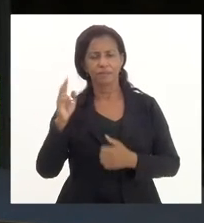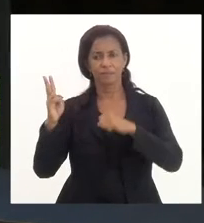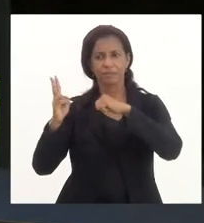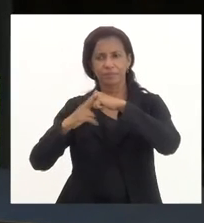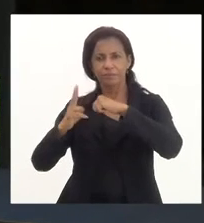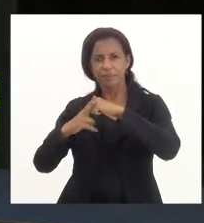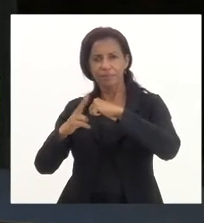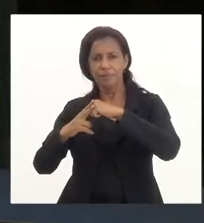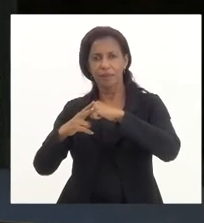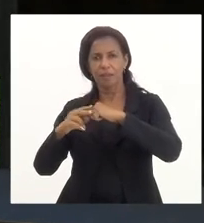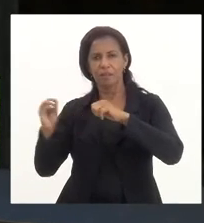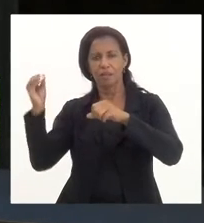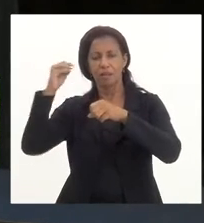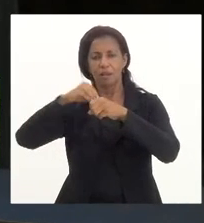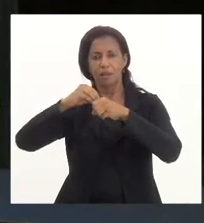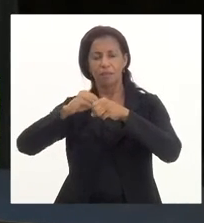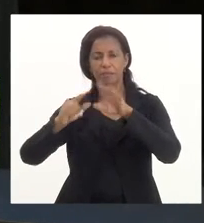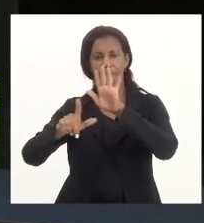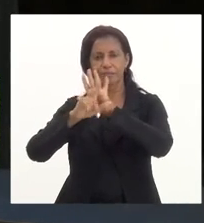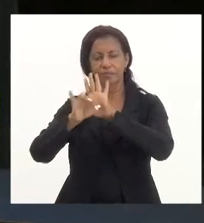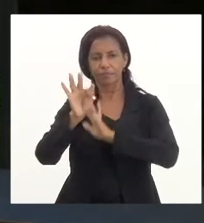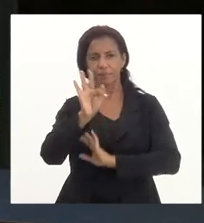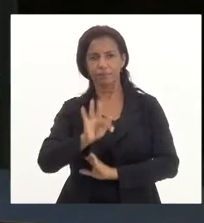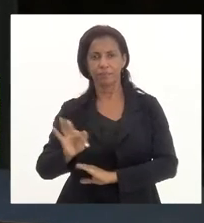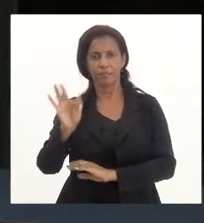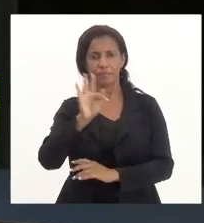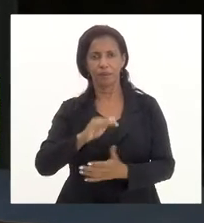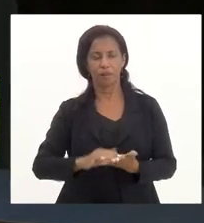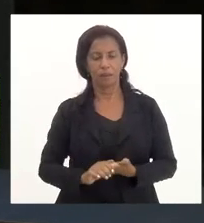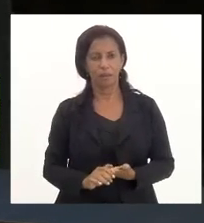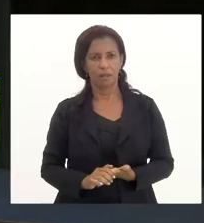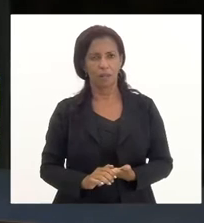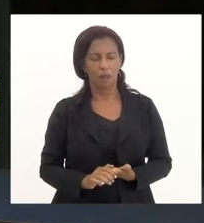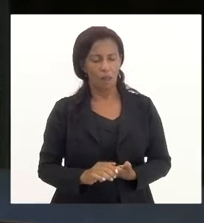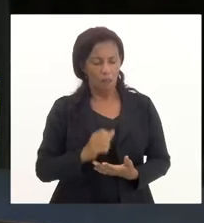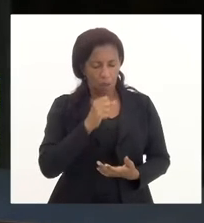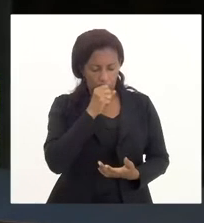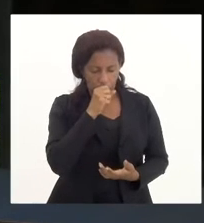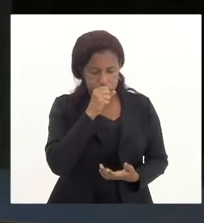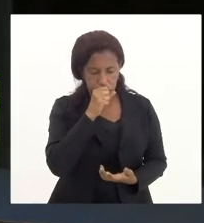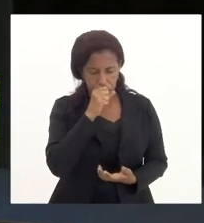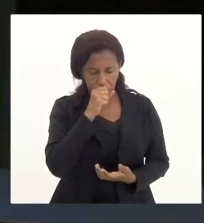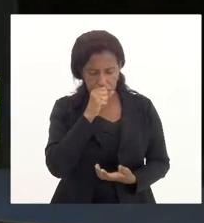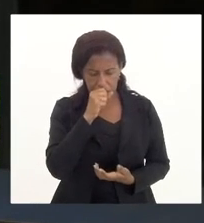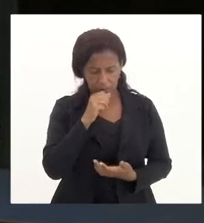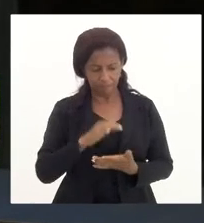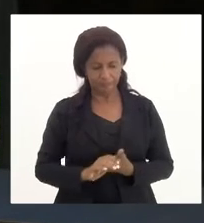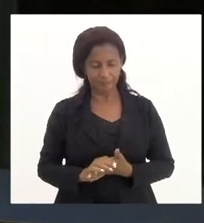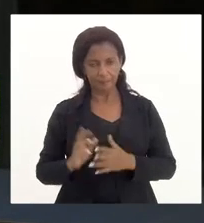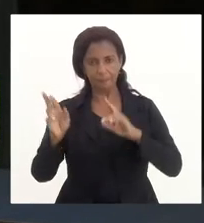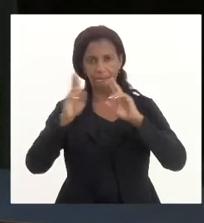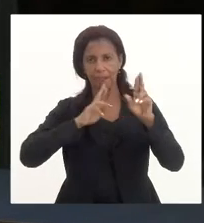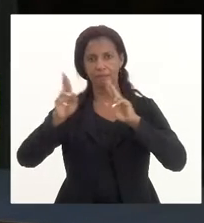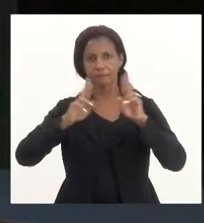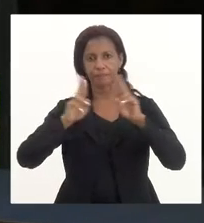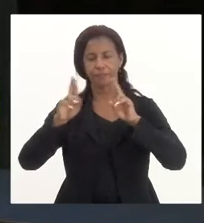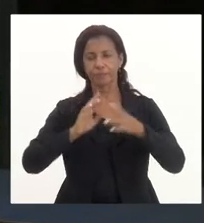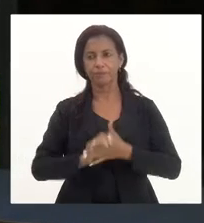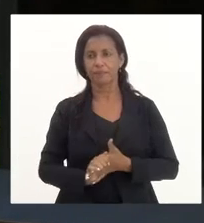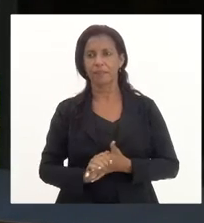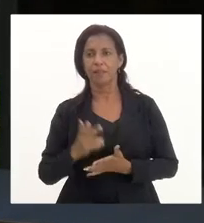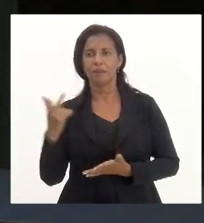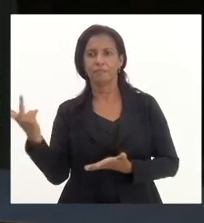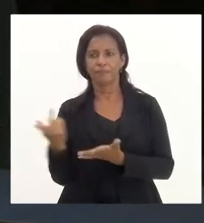está na Legislação Federal e com relação a relatórios também que alguns casos